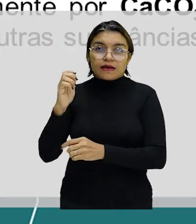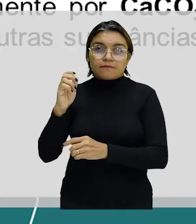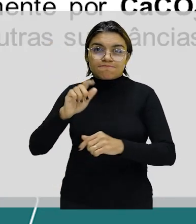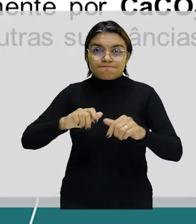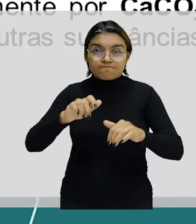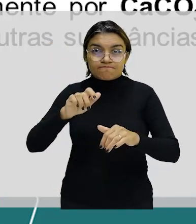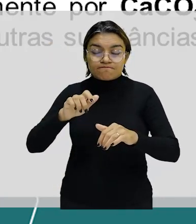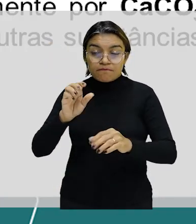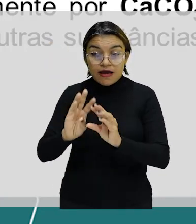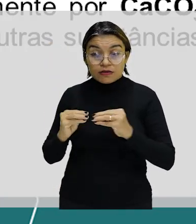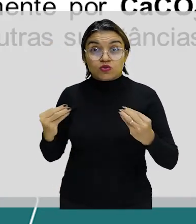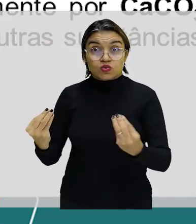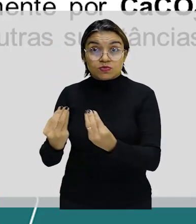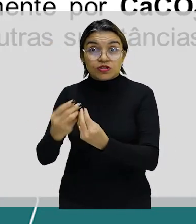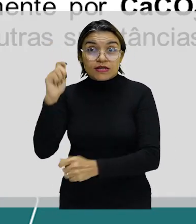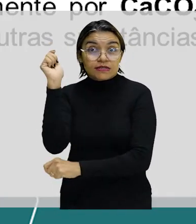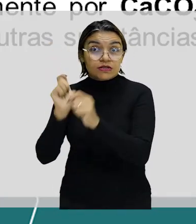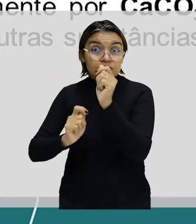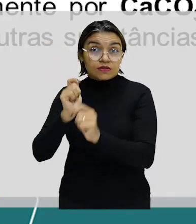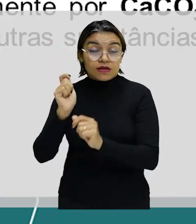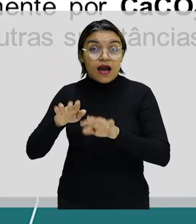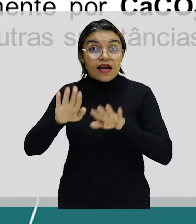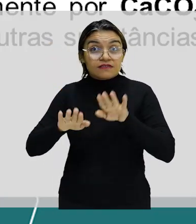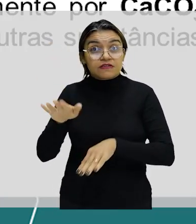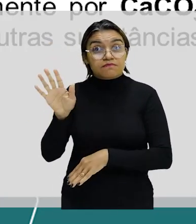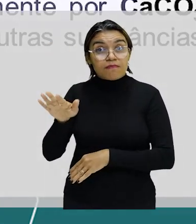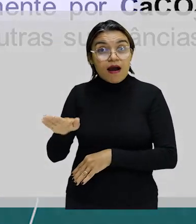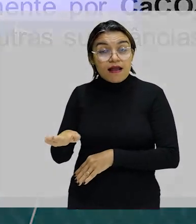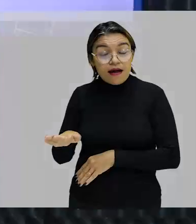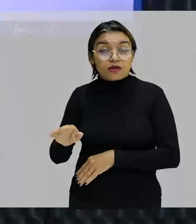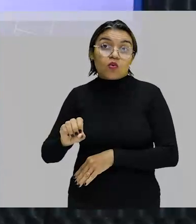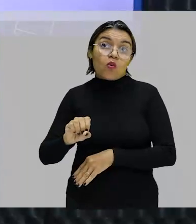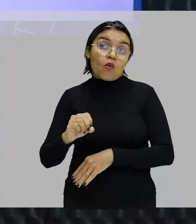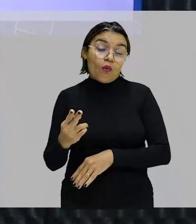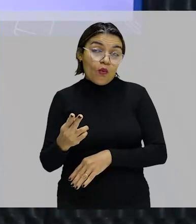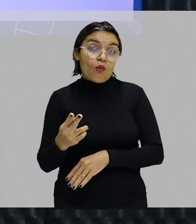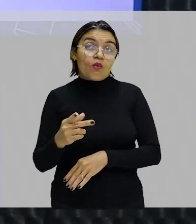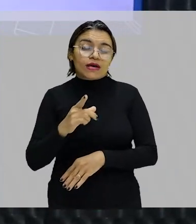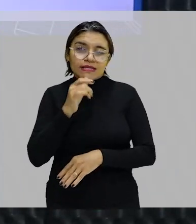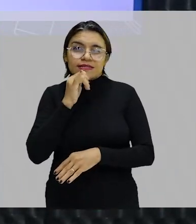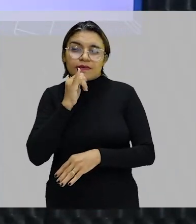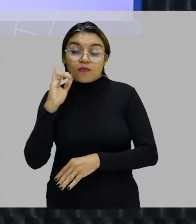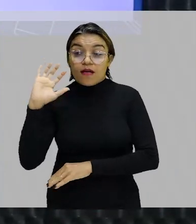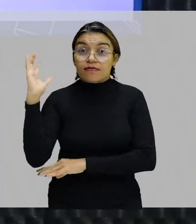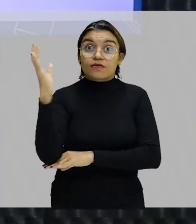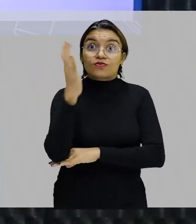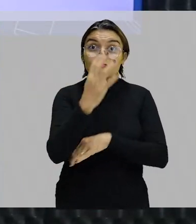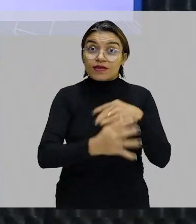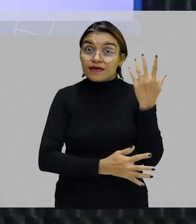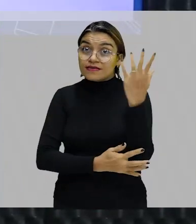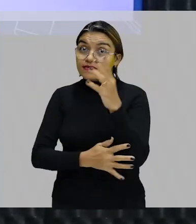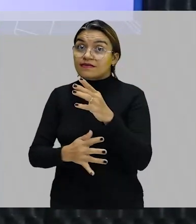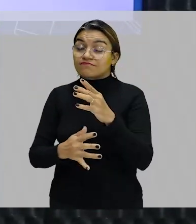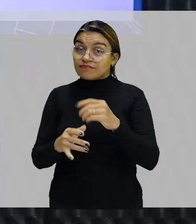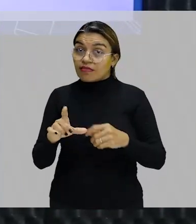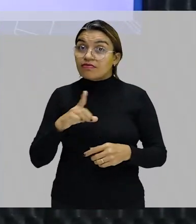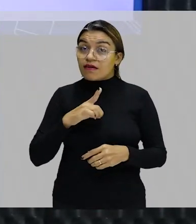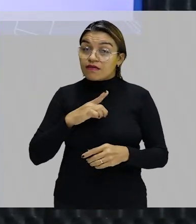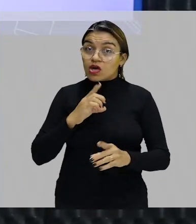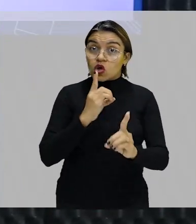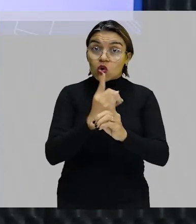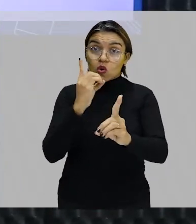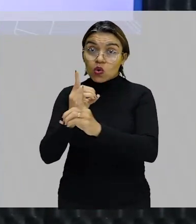baratos, ou porque já são encontrados, né, dessa forma na natureza, certo? Por